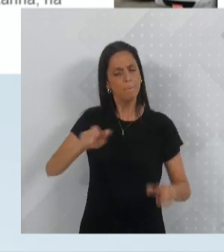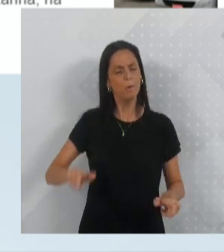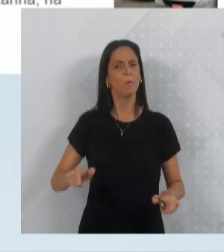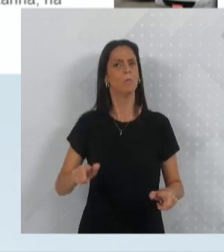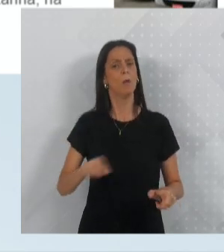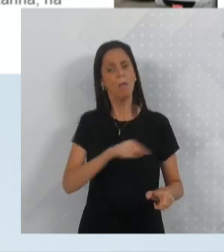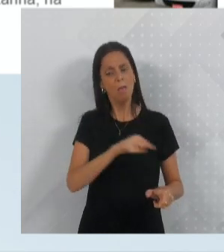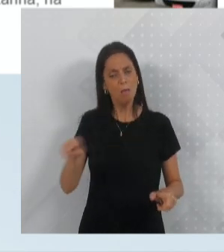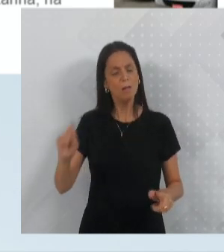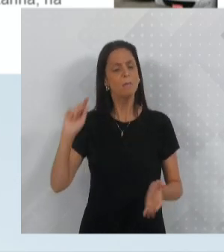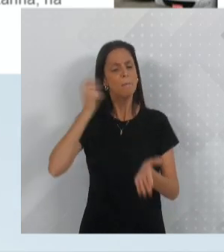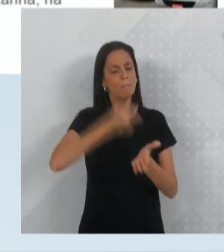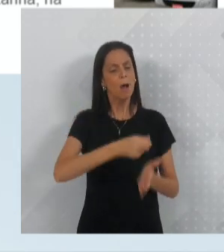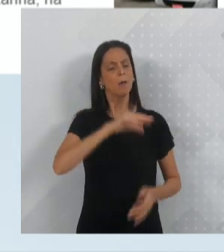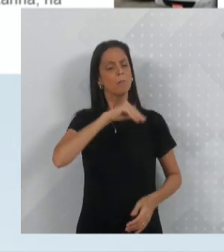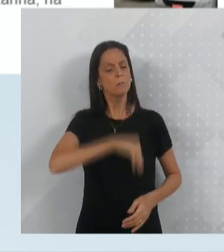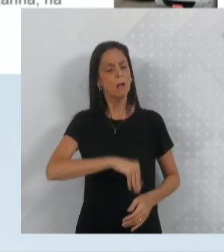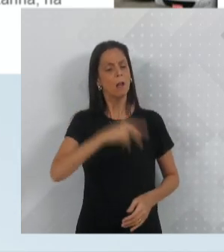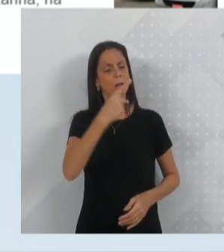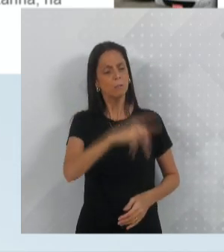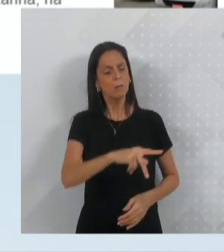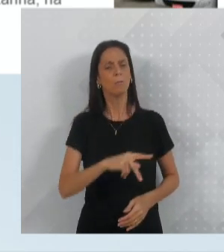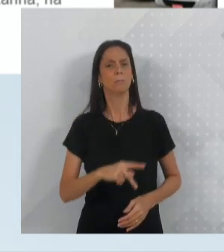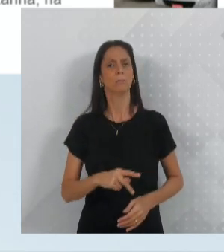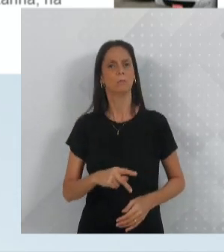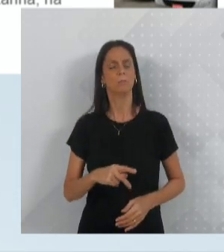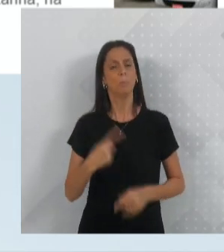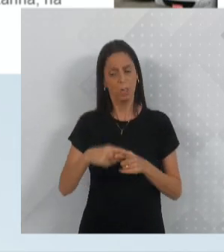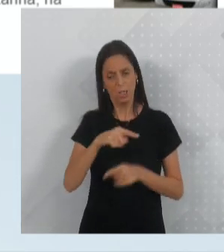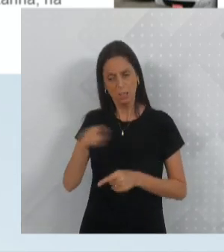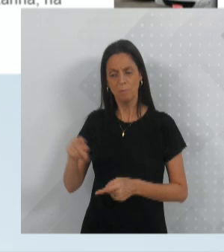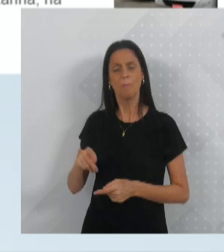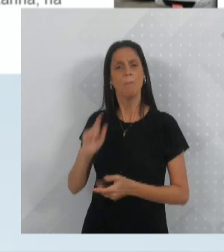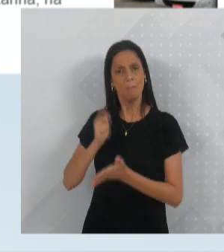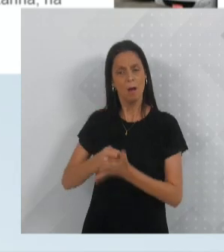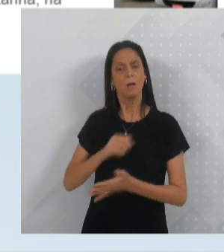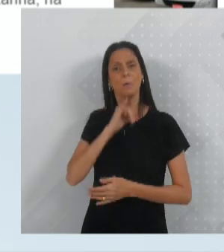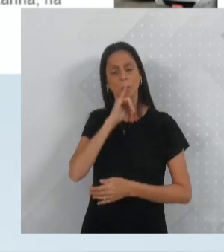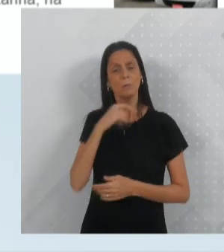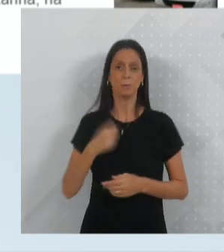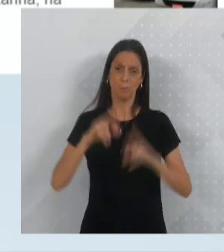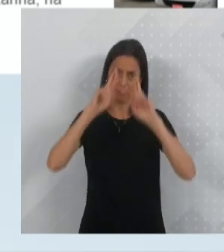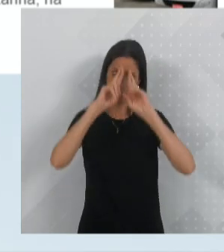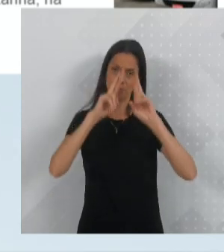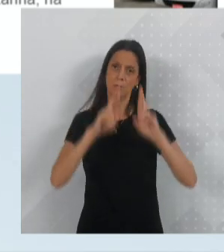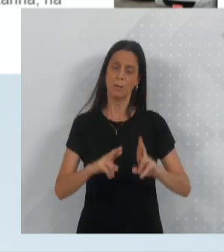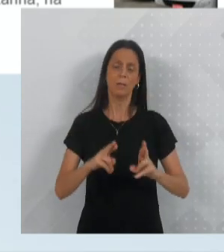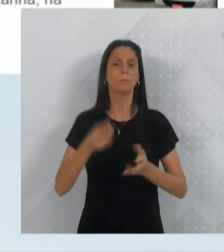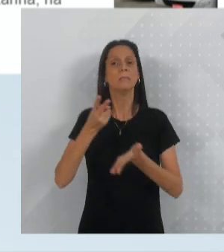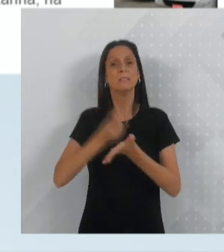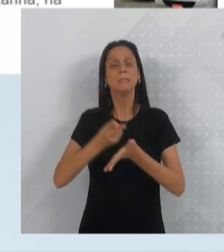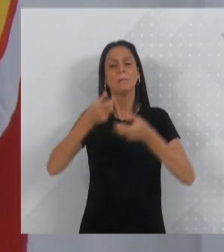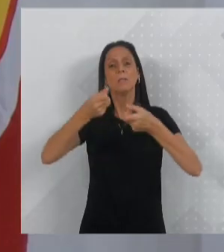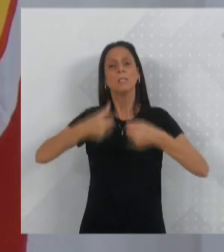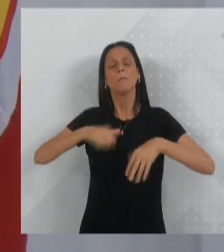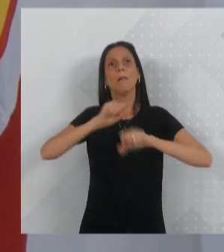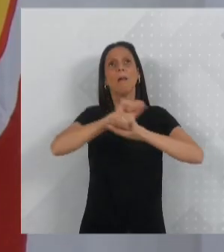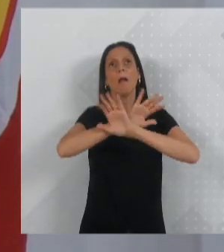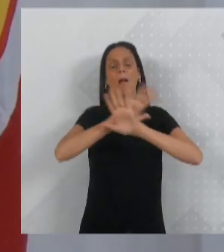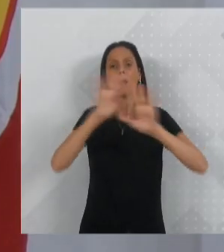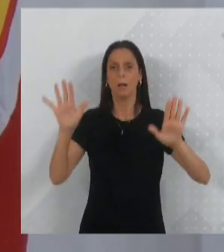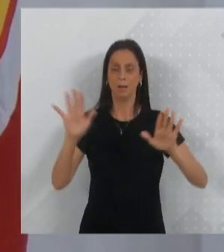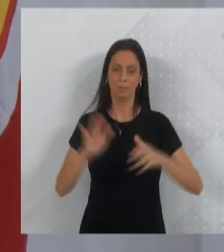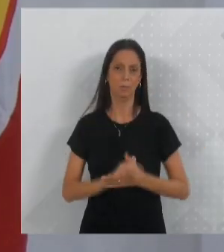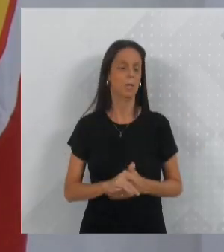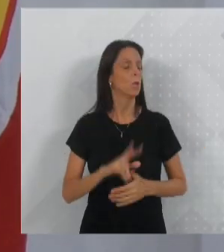paga o salário deles através de impostos então nós temos que ter respeito sempre deixei bem claro isso aqui e eu não